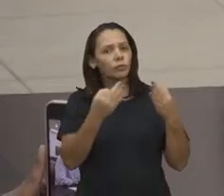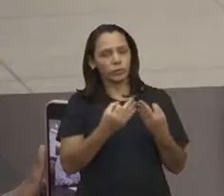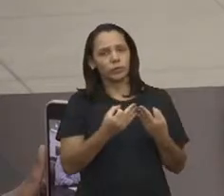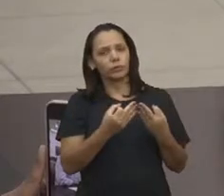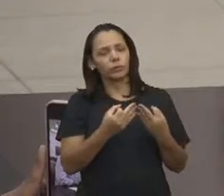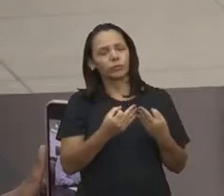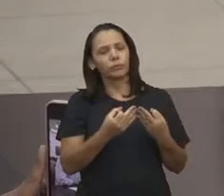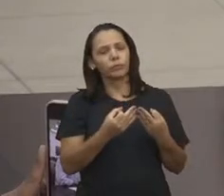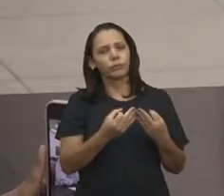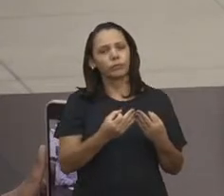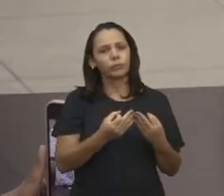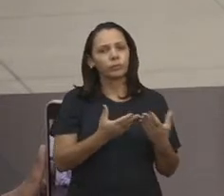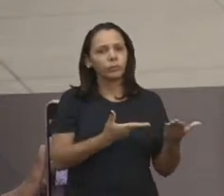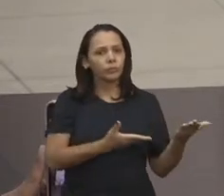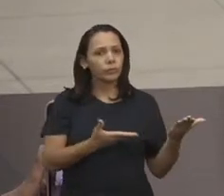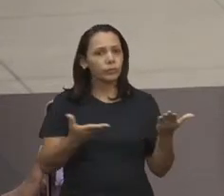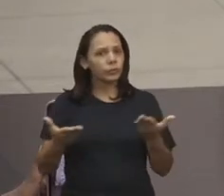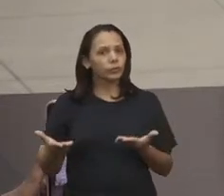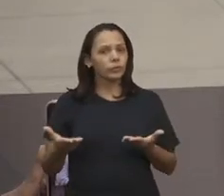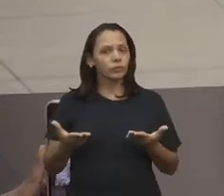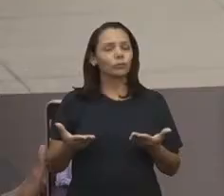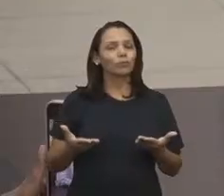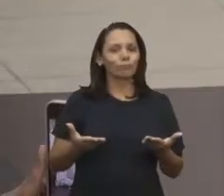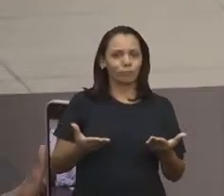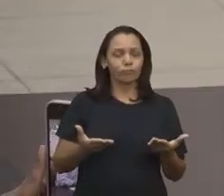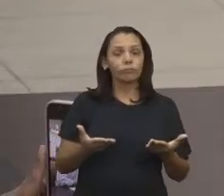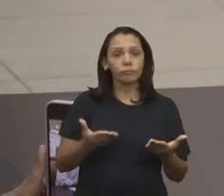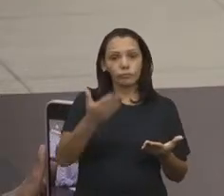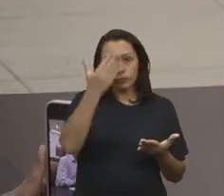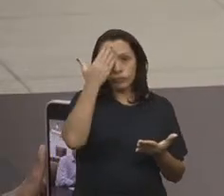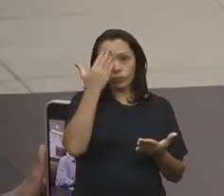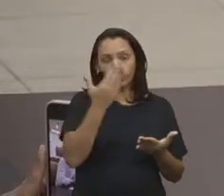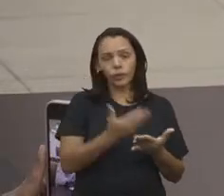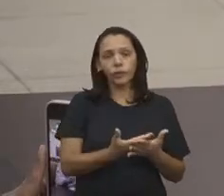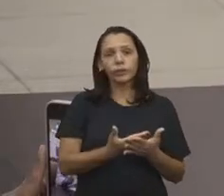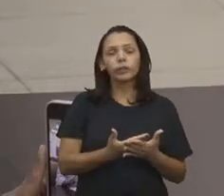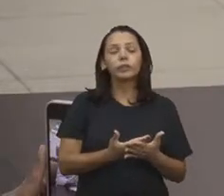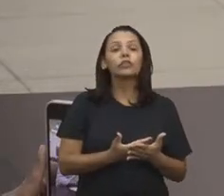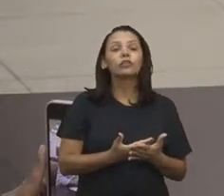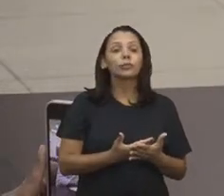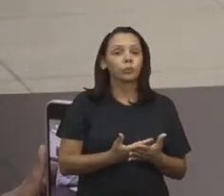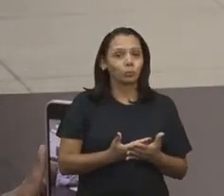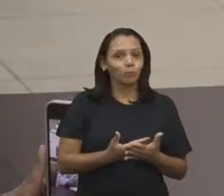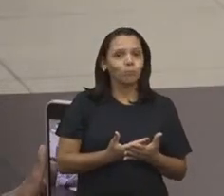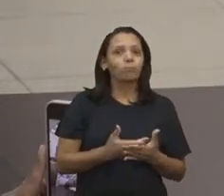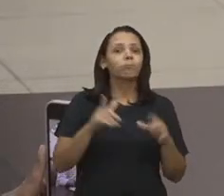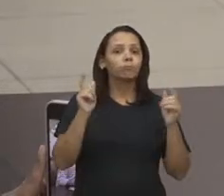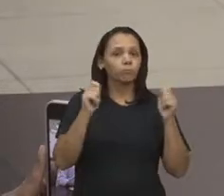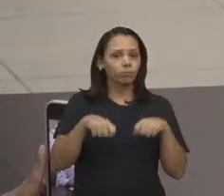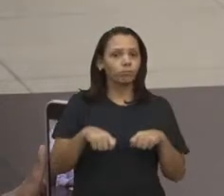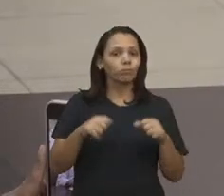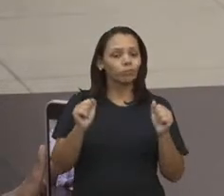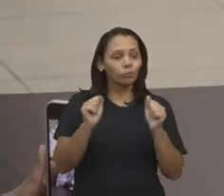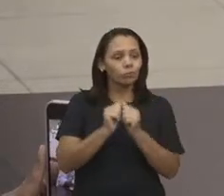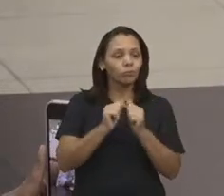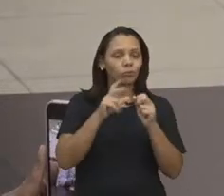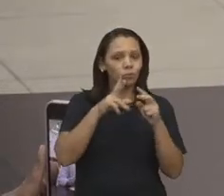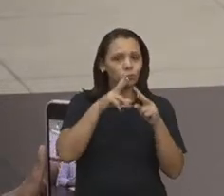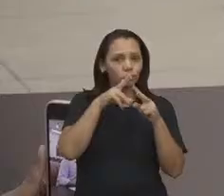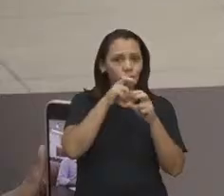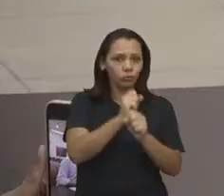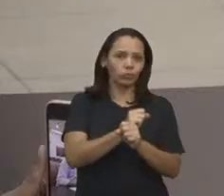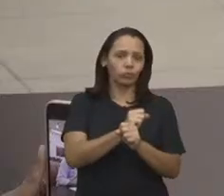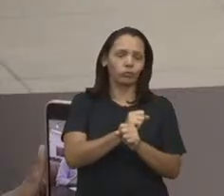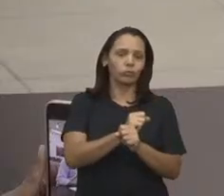mas eu acredito que nós temos sim, Palau, condição de juntar forças,